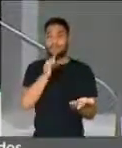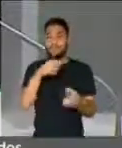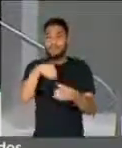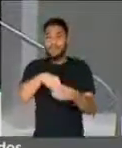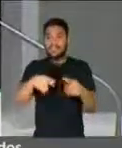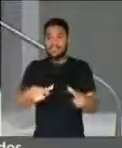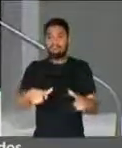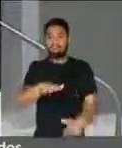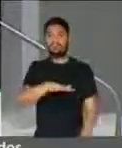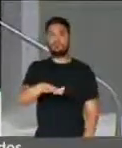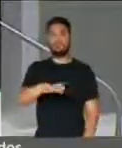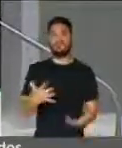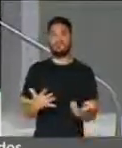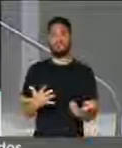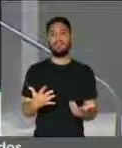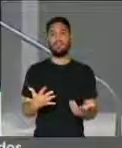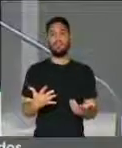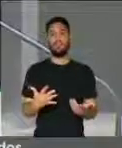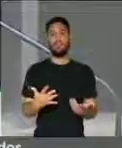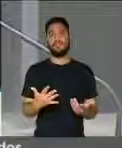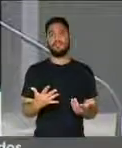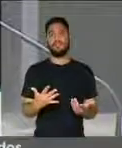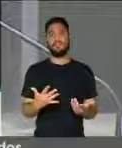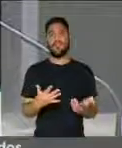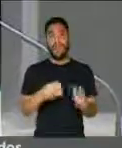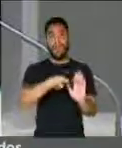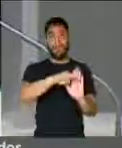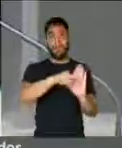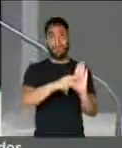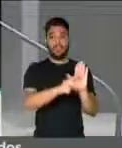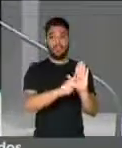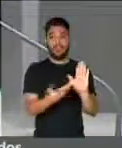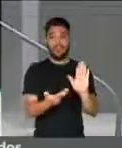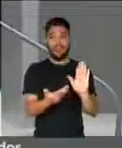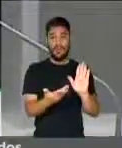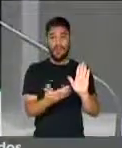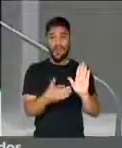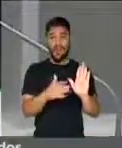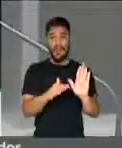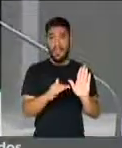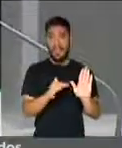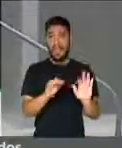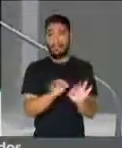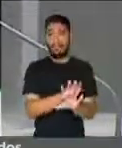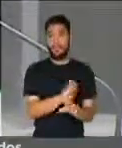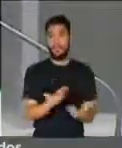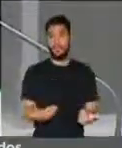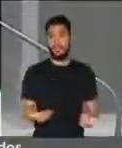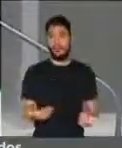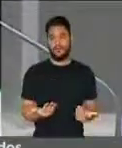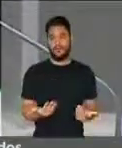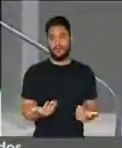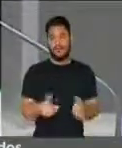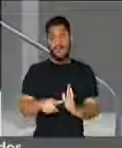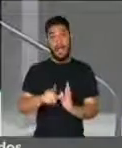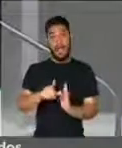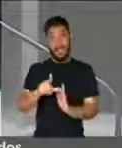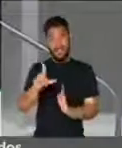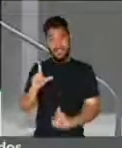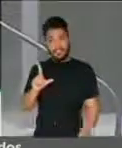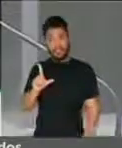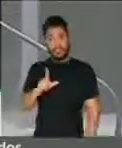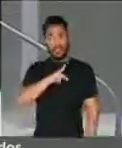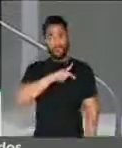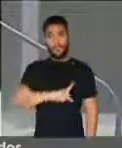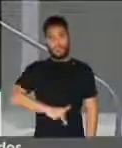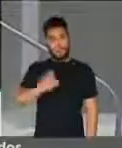trabalho, acabou de caducar. Foi um compromisso dele com a base, para que o Senado não fizesse